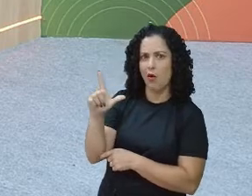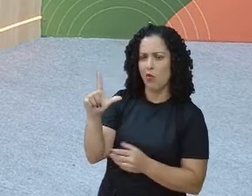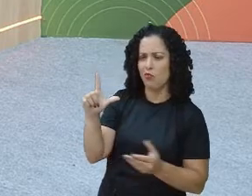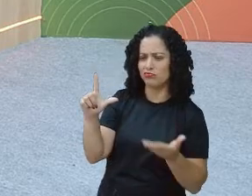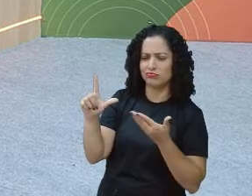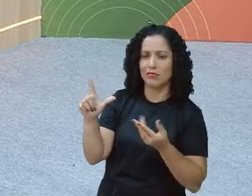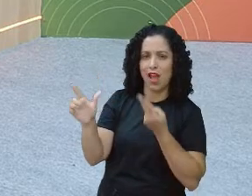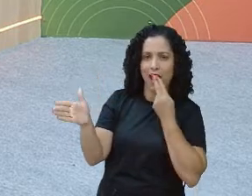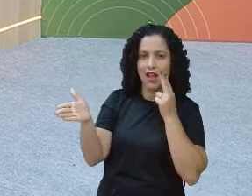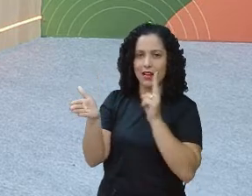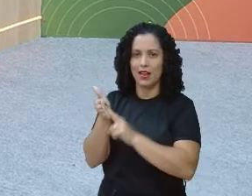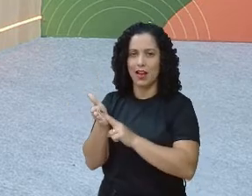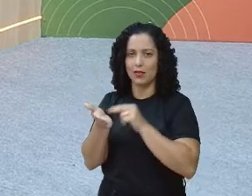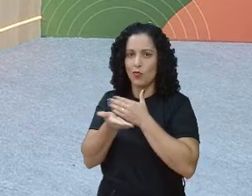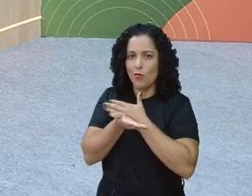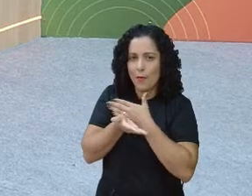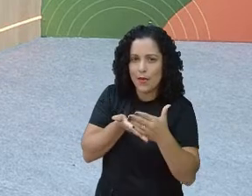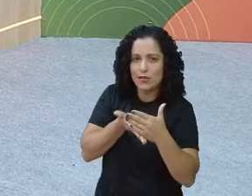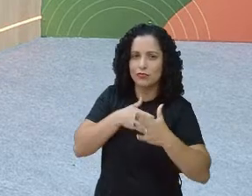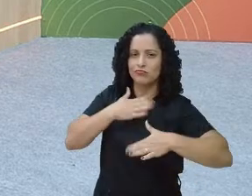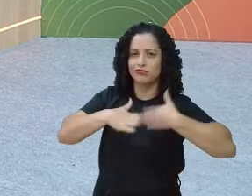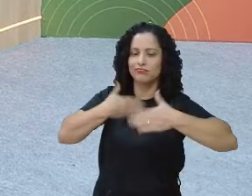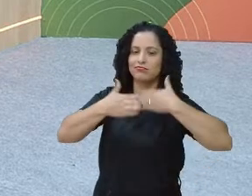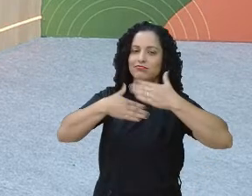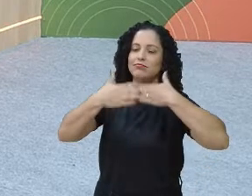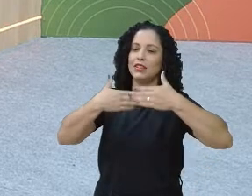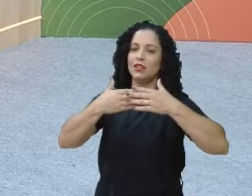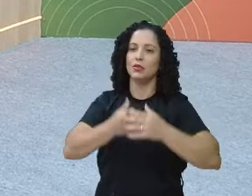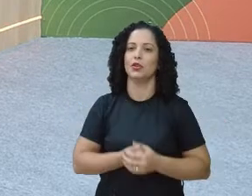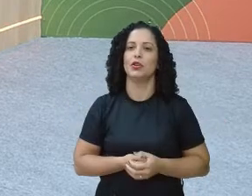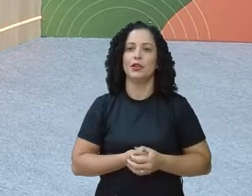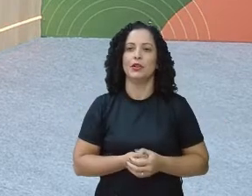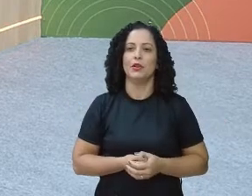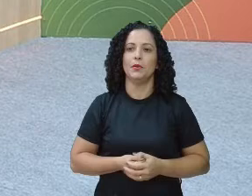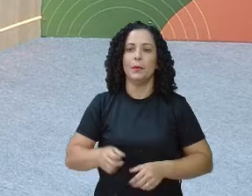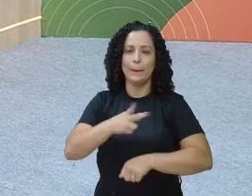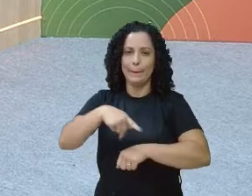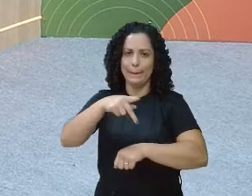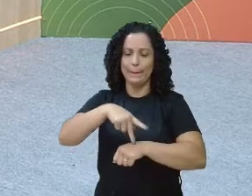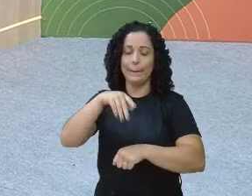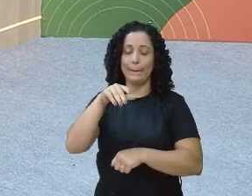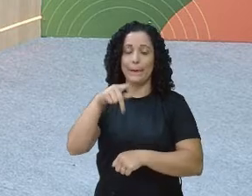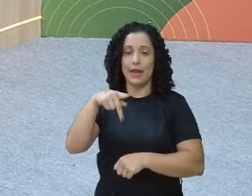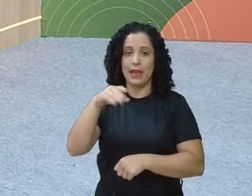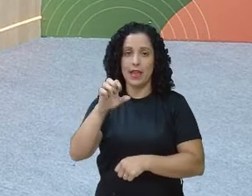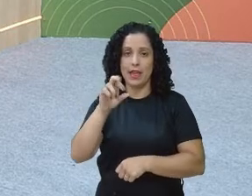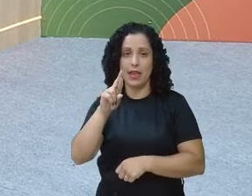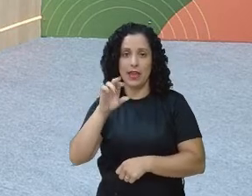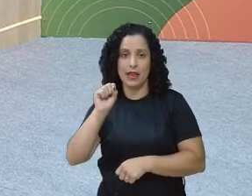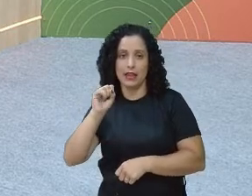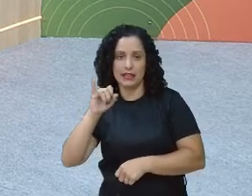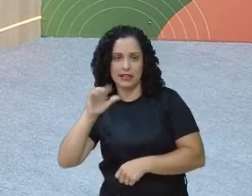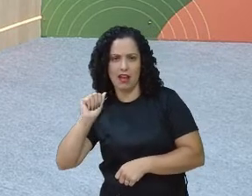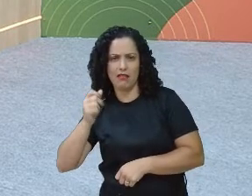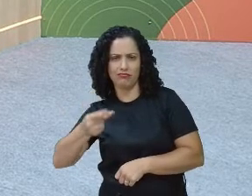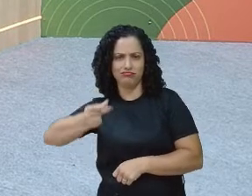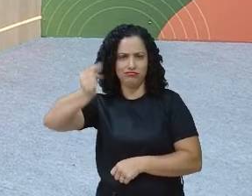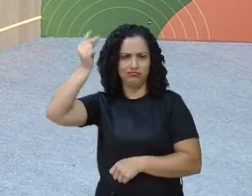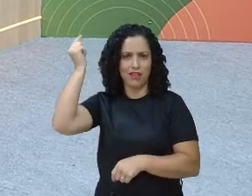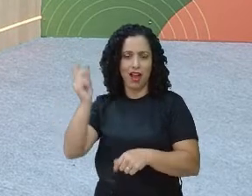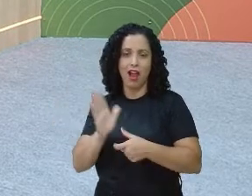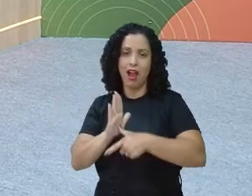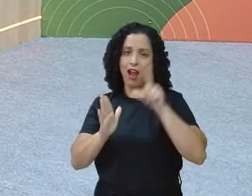surgimento da carta, ao seu início, ao seu desenvolvimento, né? Na Pérsia Antiga, lá em 500 a.C., surgiu o